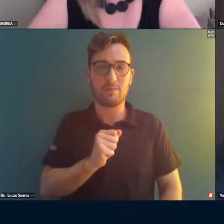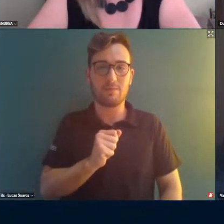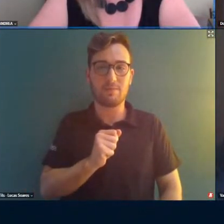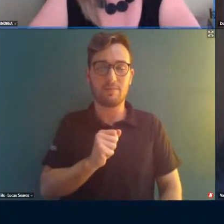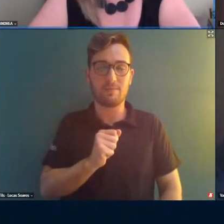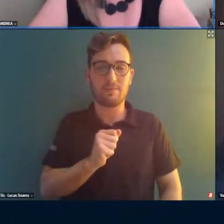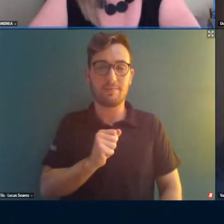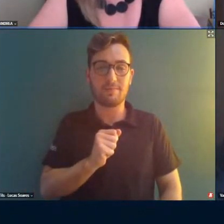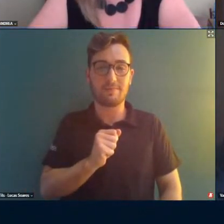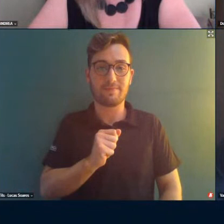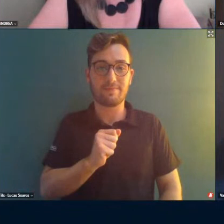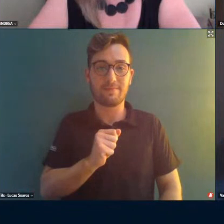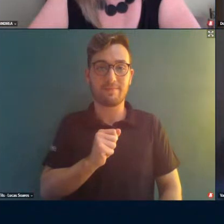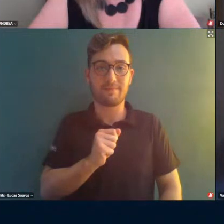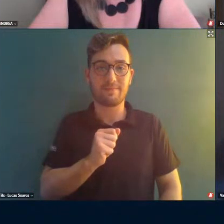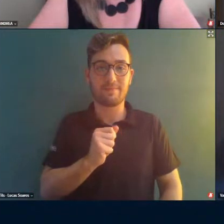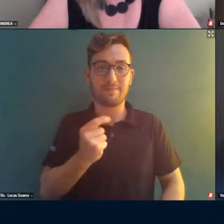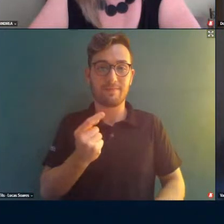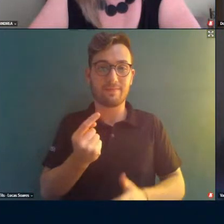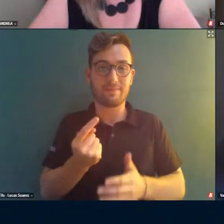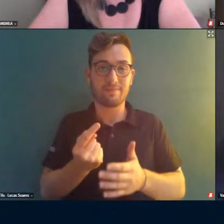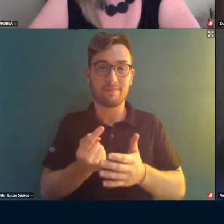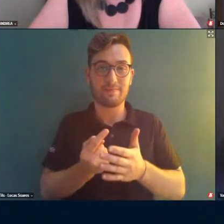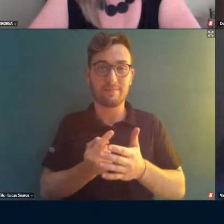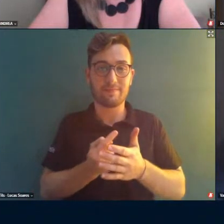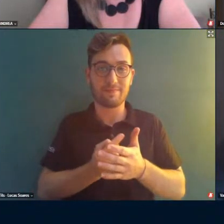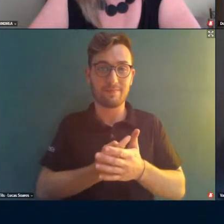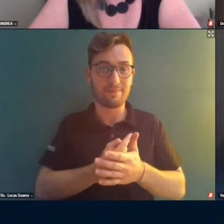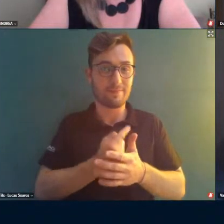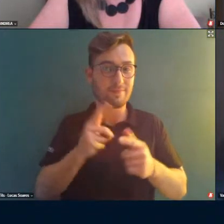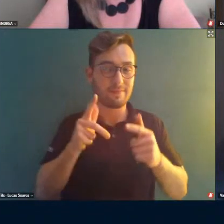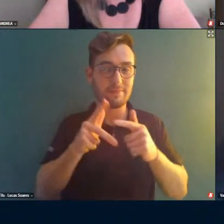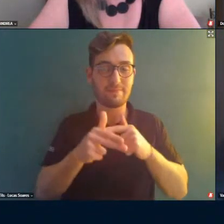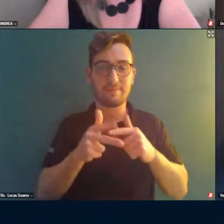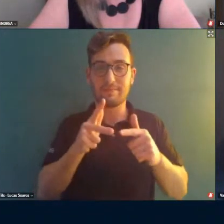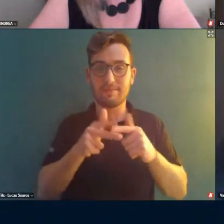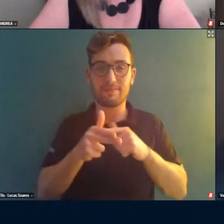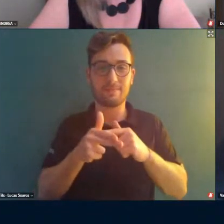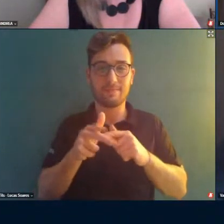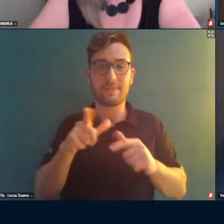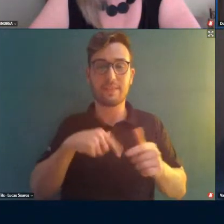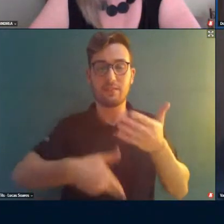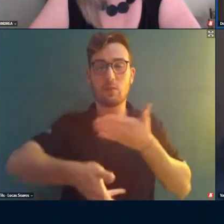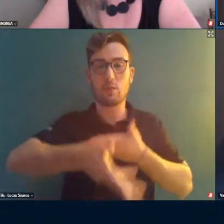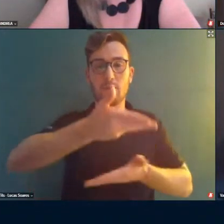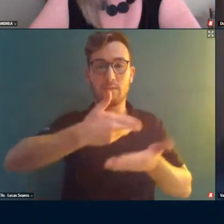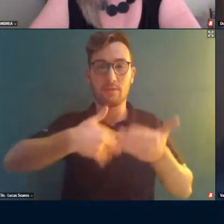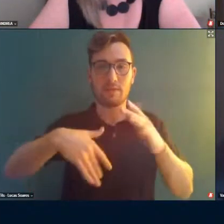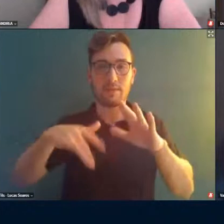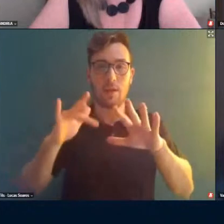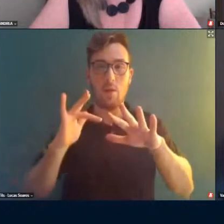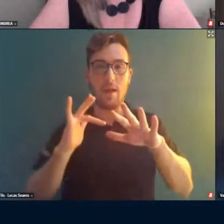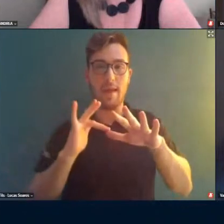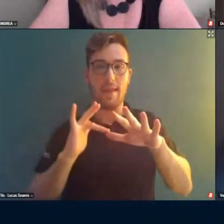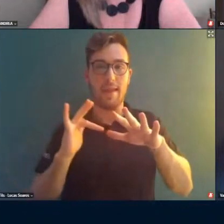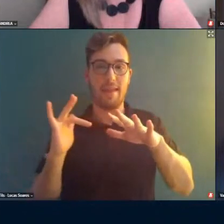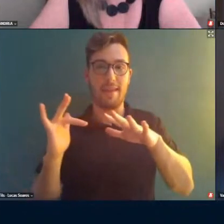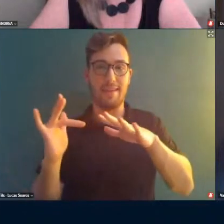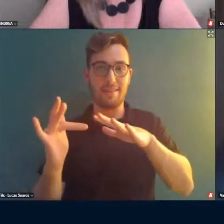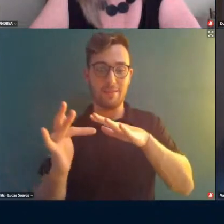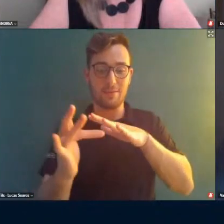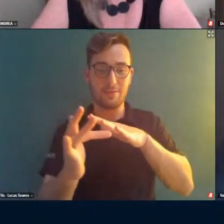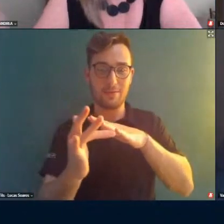Tá, então, quanto à pergunta do professor, a gente tem bastante compartilhamento nas redes sociais. Eu acho que travei